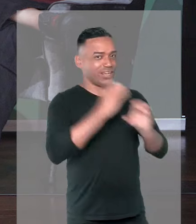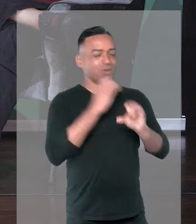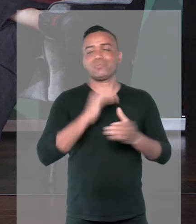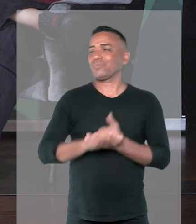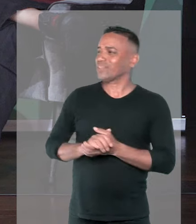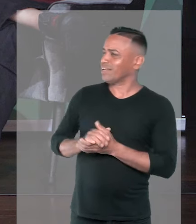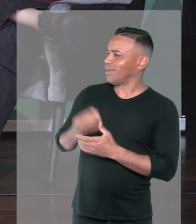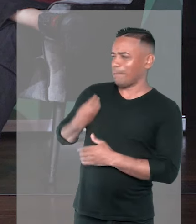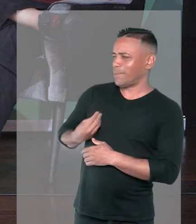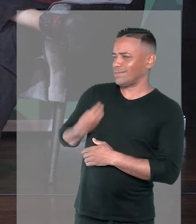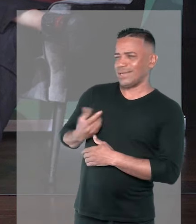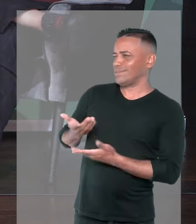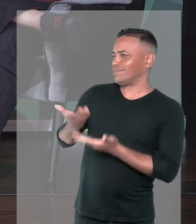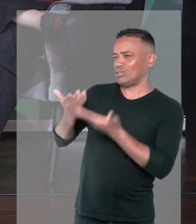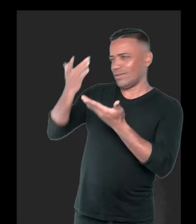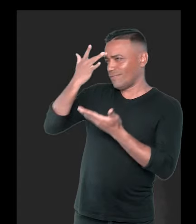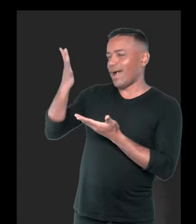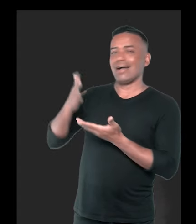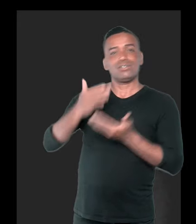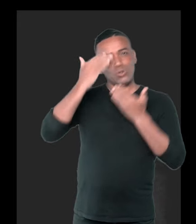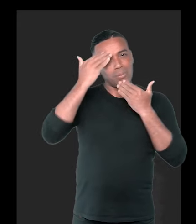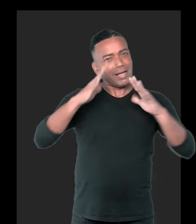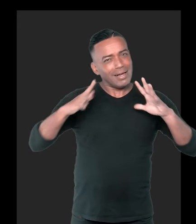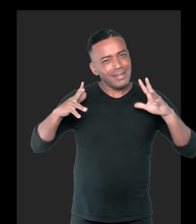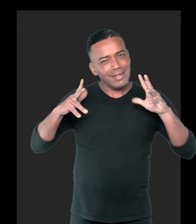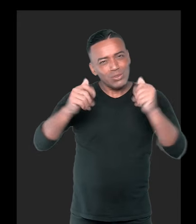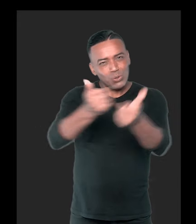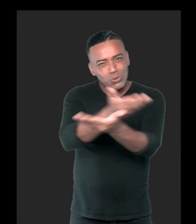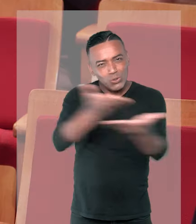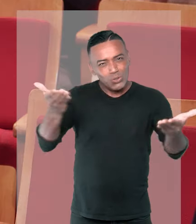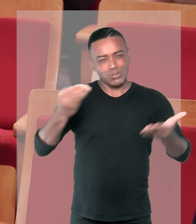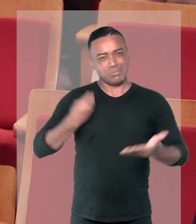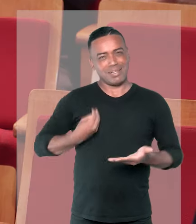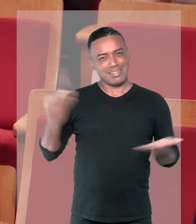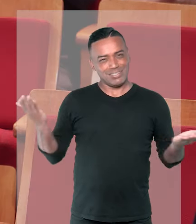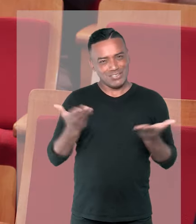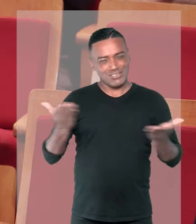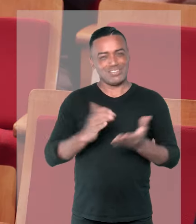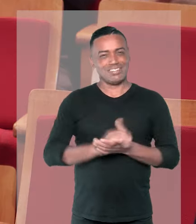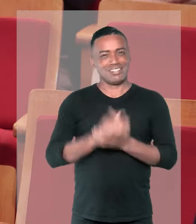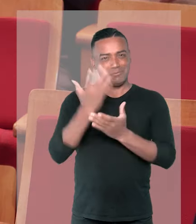presença é fácil obrigado gente e obrigado a todos e a todas por estarem aqui hoje